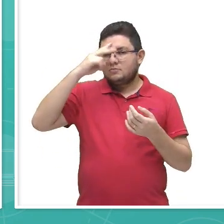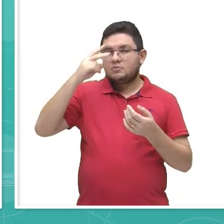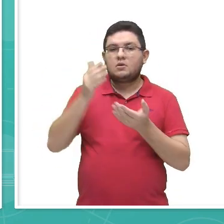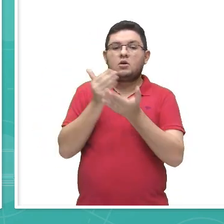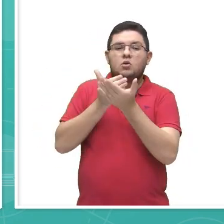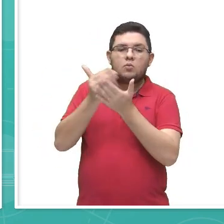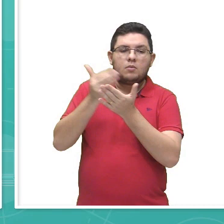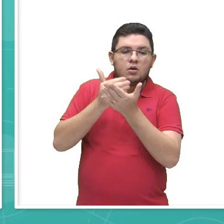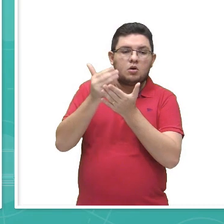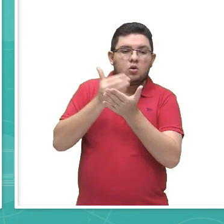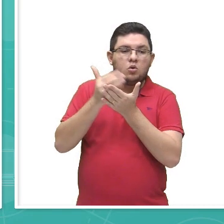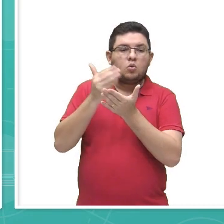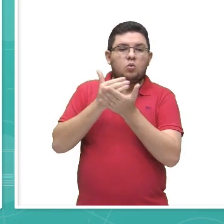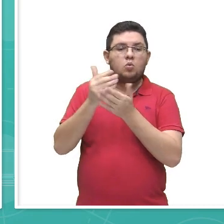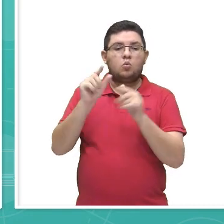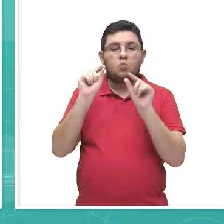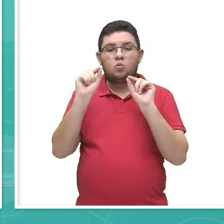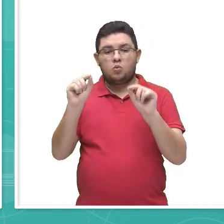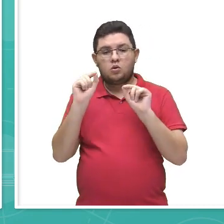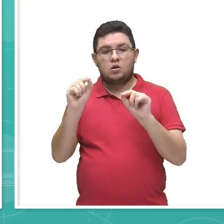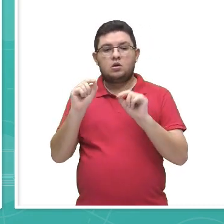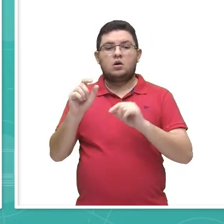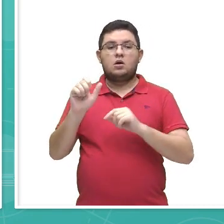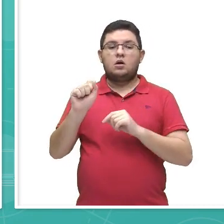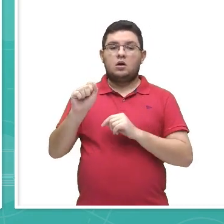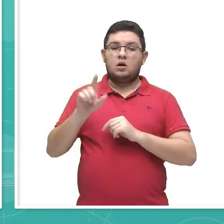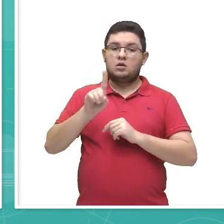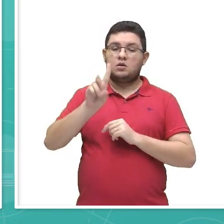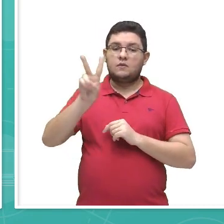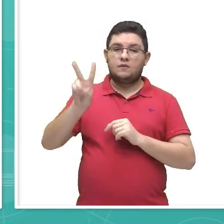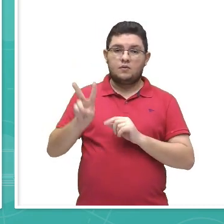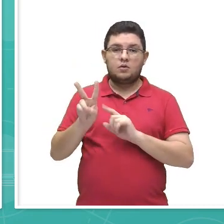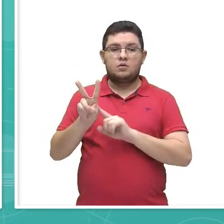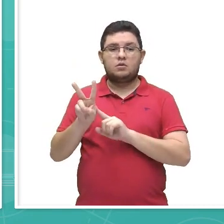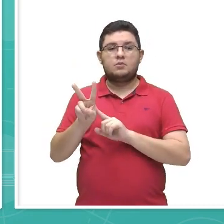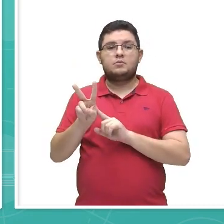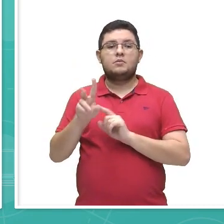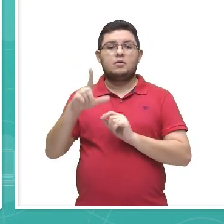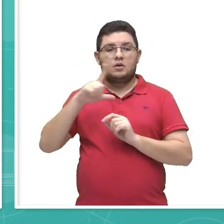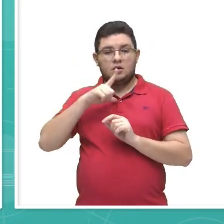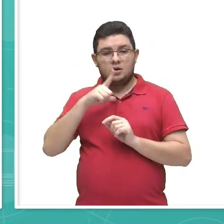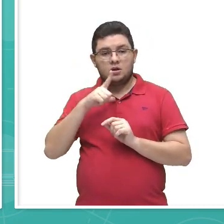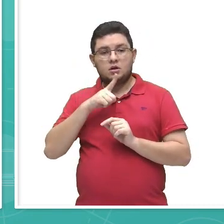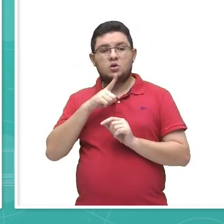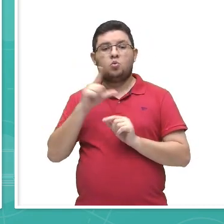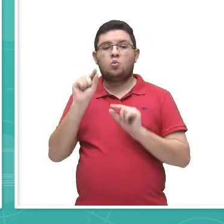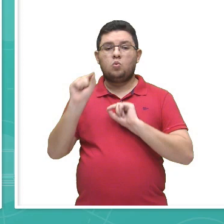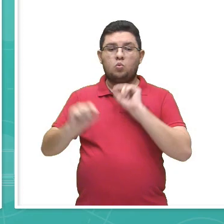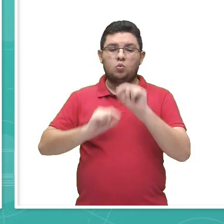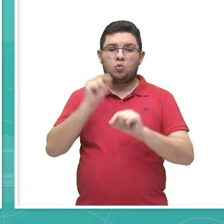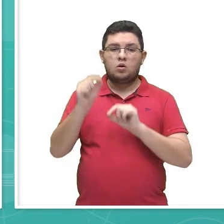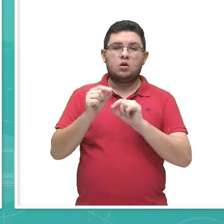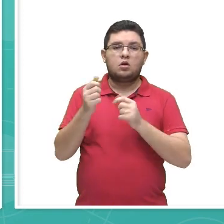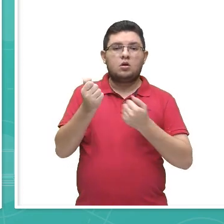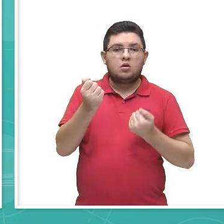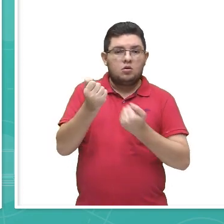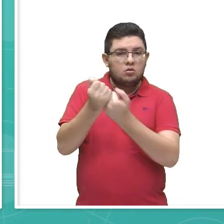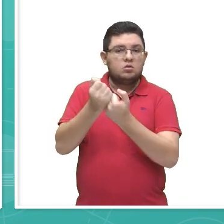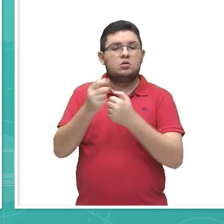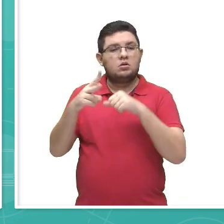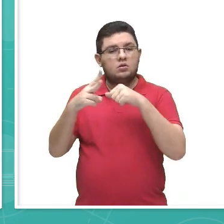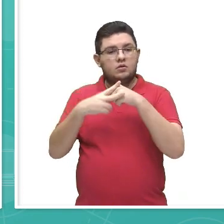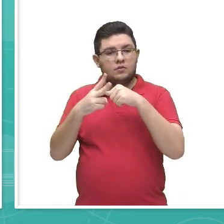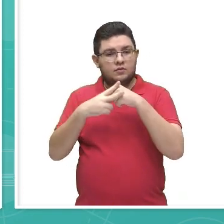O nosso advérbio aparece logo depois dessas palavras que a gente chama de palavras interrogativas, que nós utilizamos para fazer